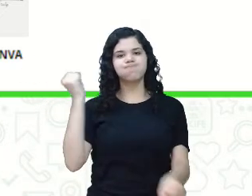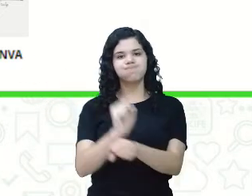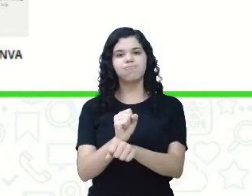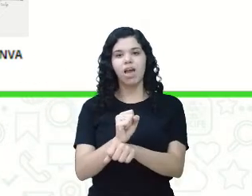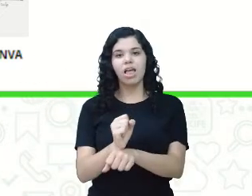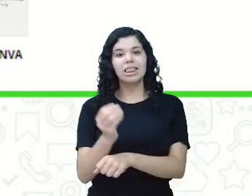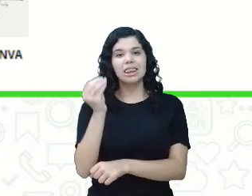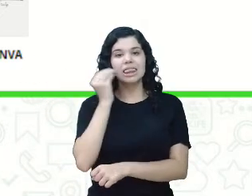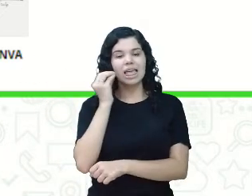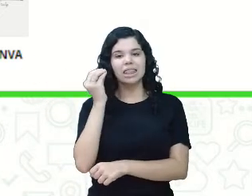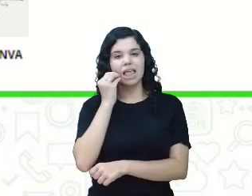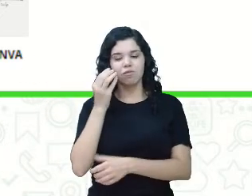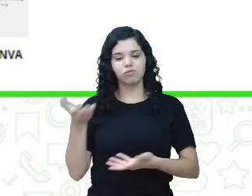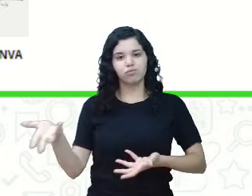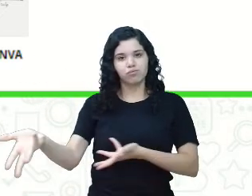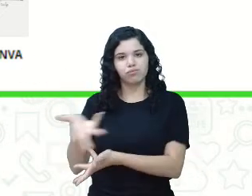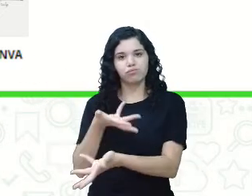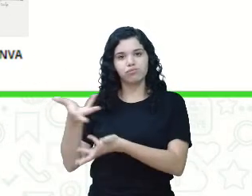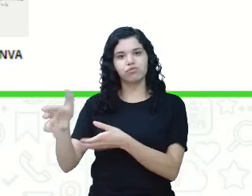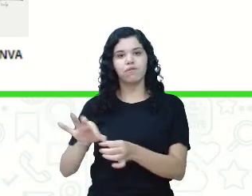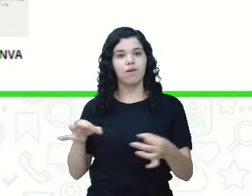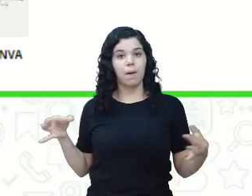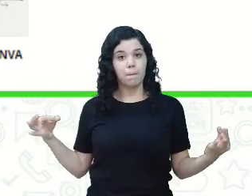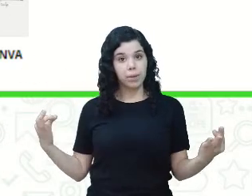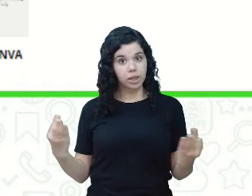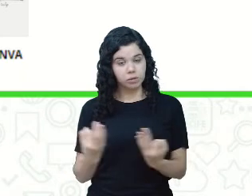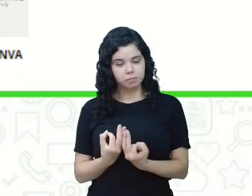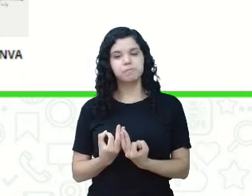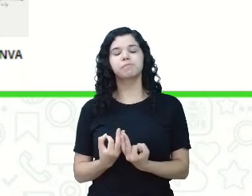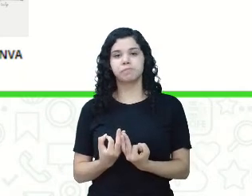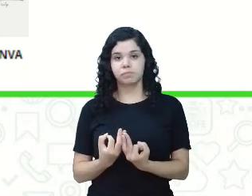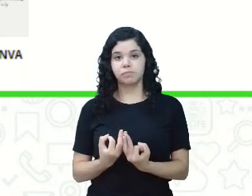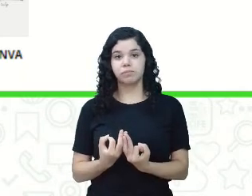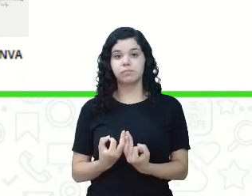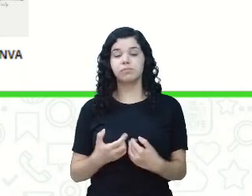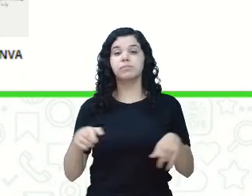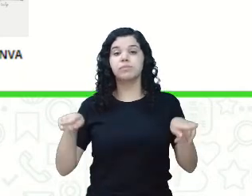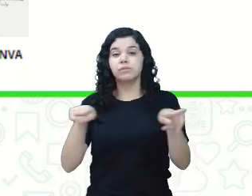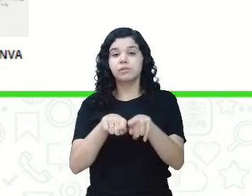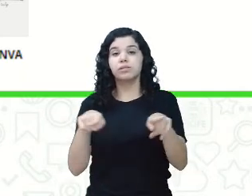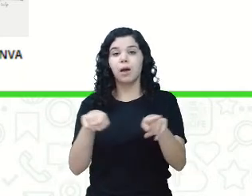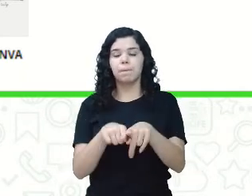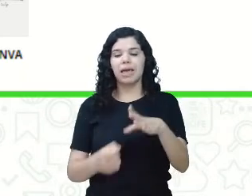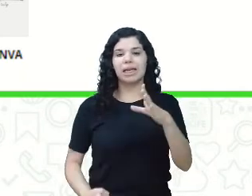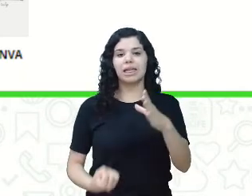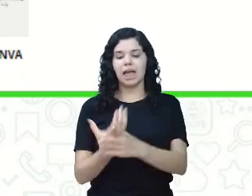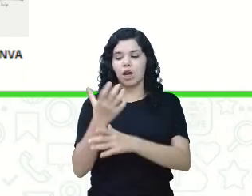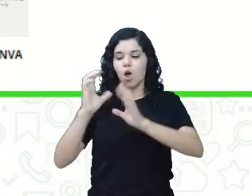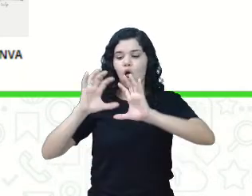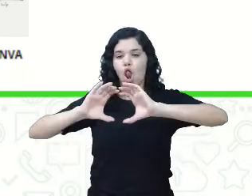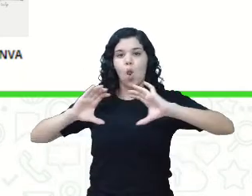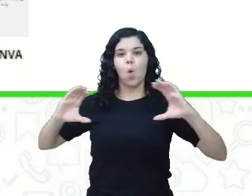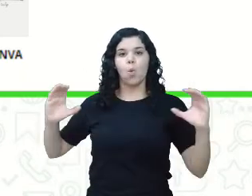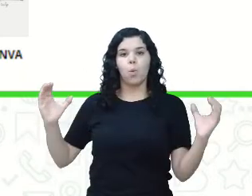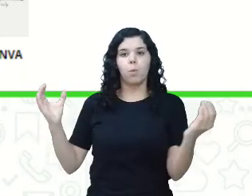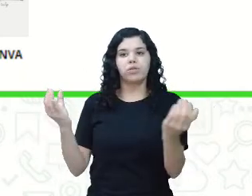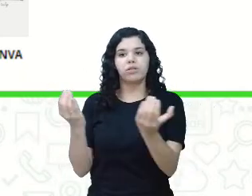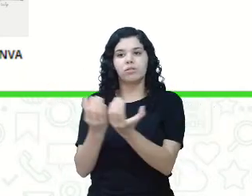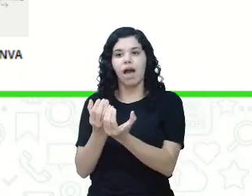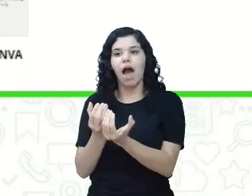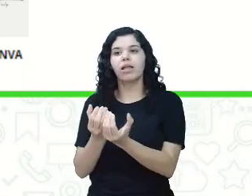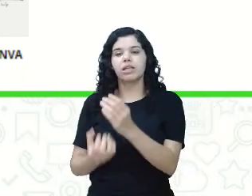usar relações familiares. Conseguiram criar raízes comunitárias, ficavam ali,